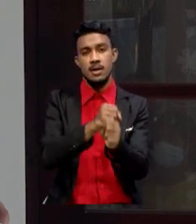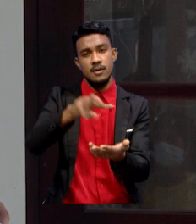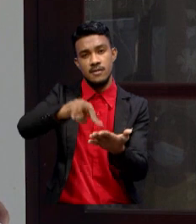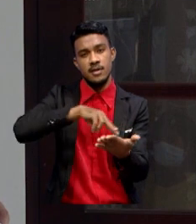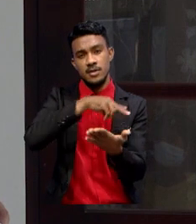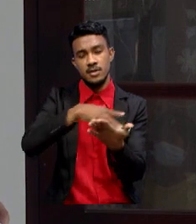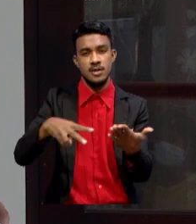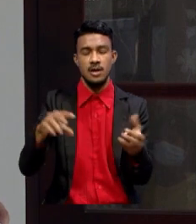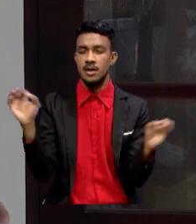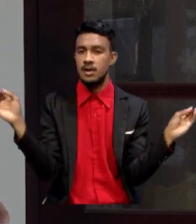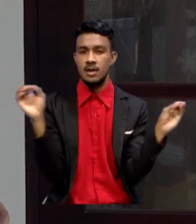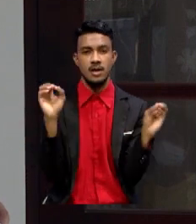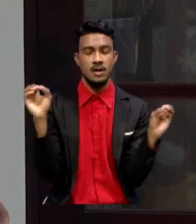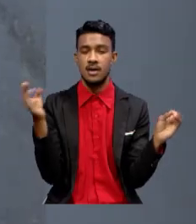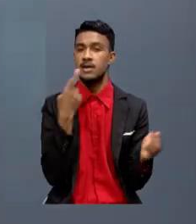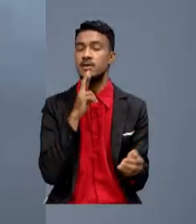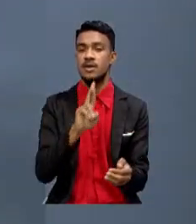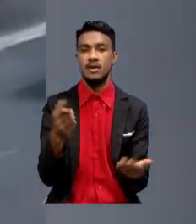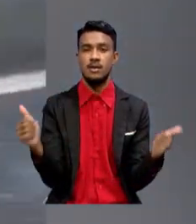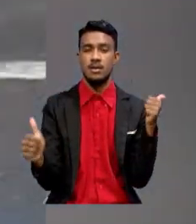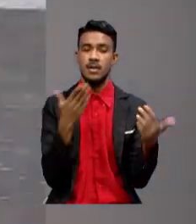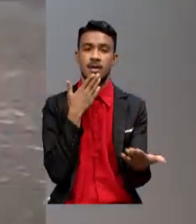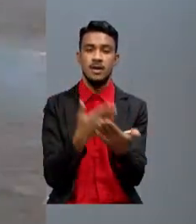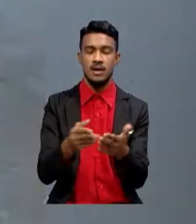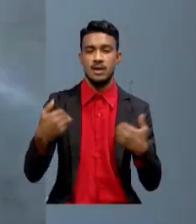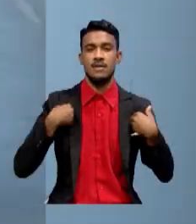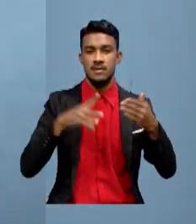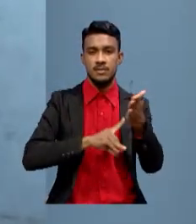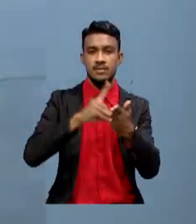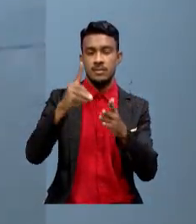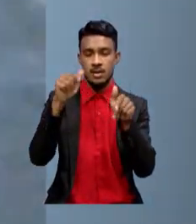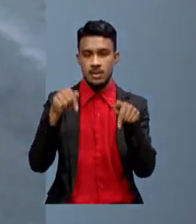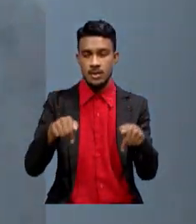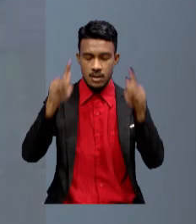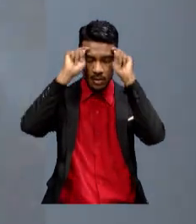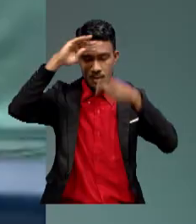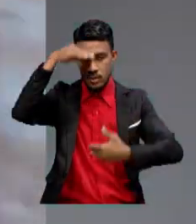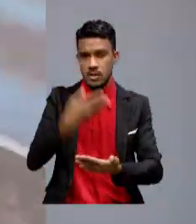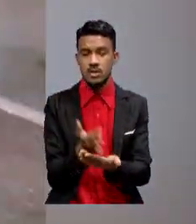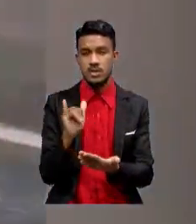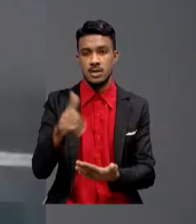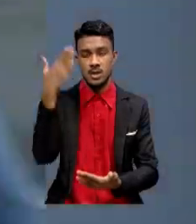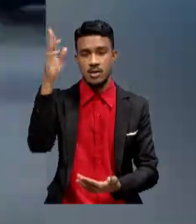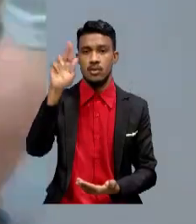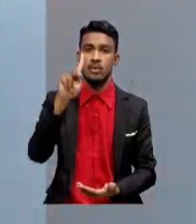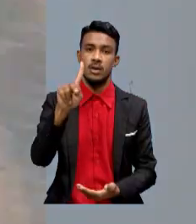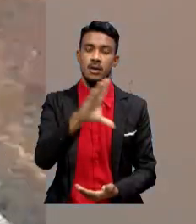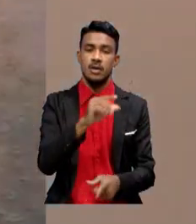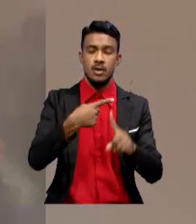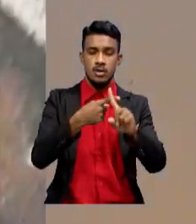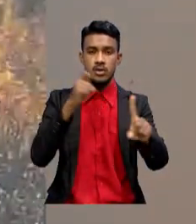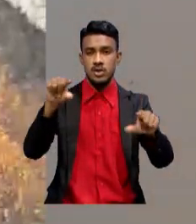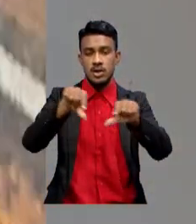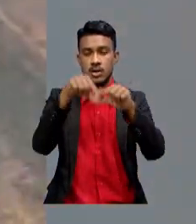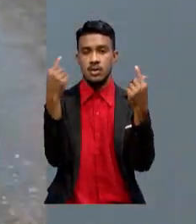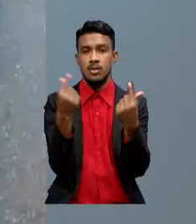é, lá é o resultado que tem. E a semana, né, trabalhador Timor-Ansira e United Kingdom, ka UK, russo grupo arte